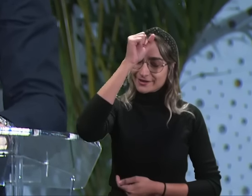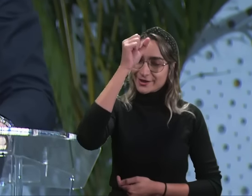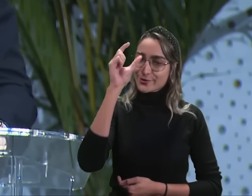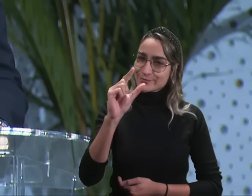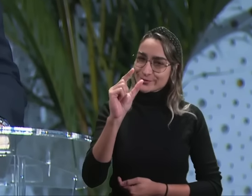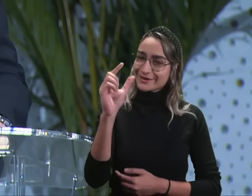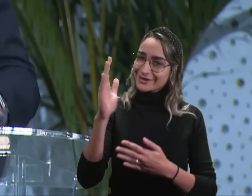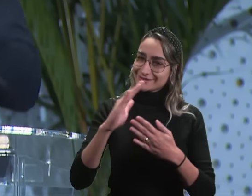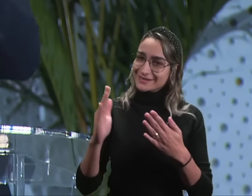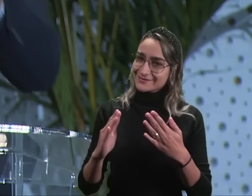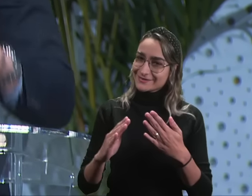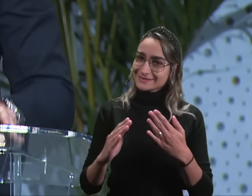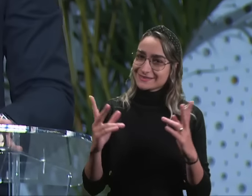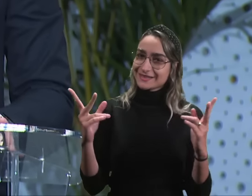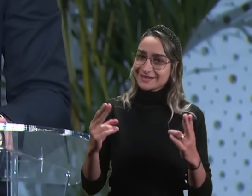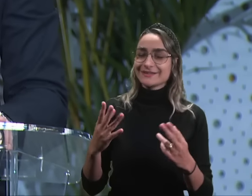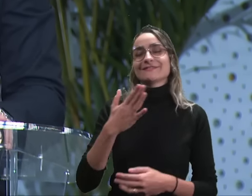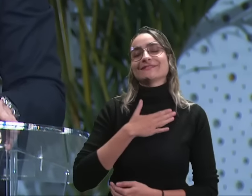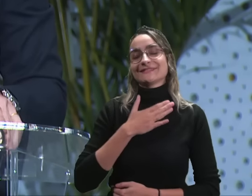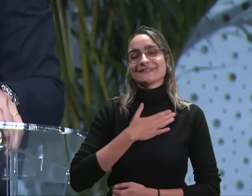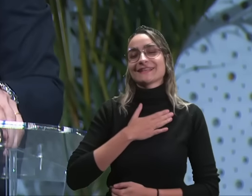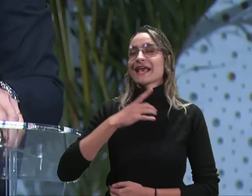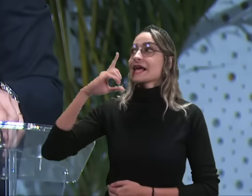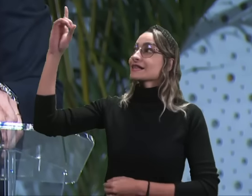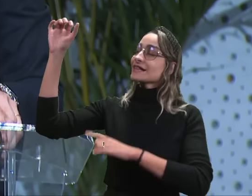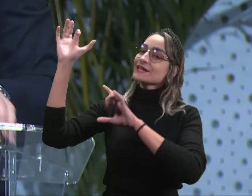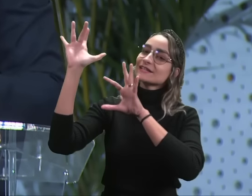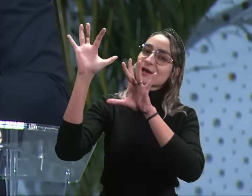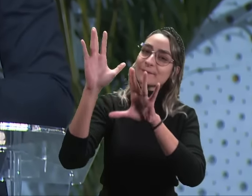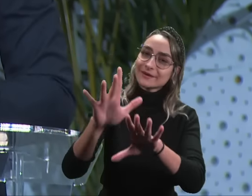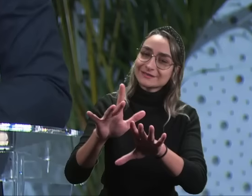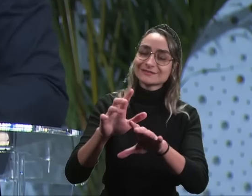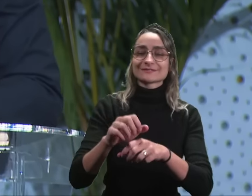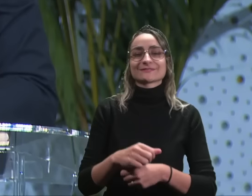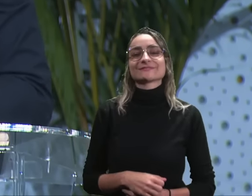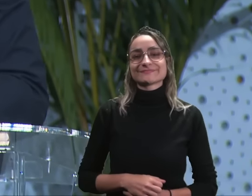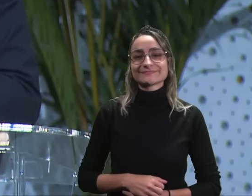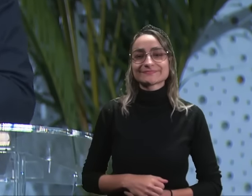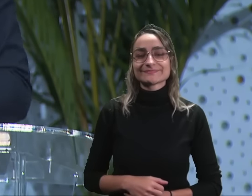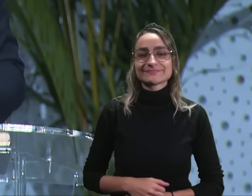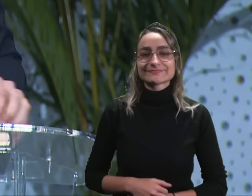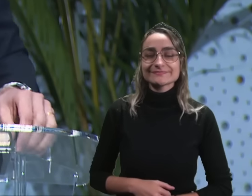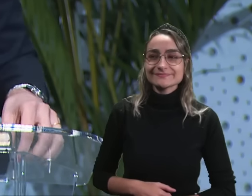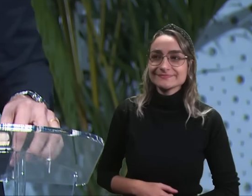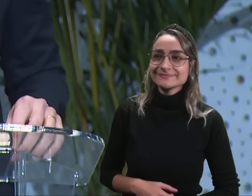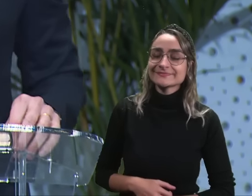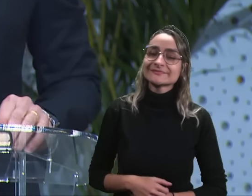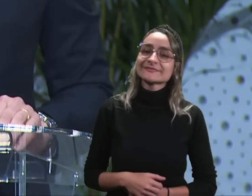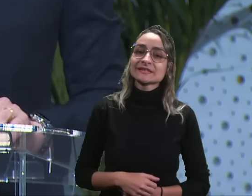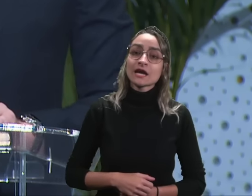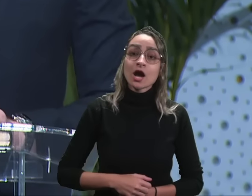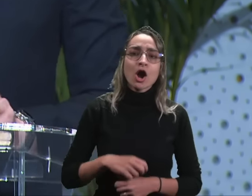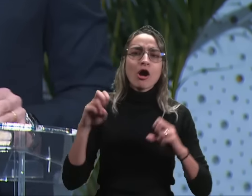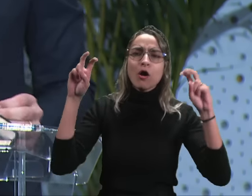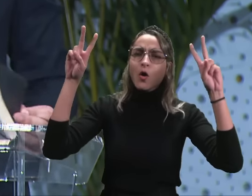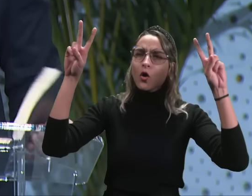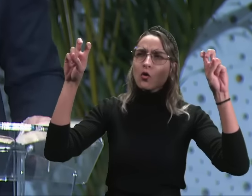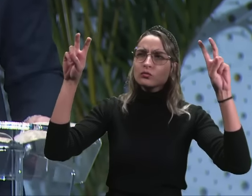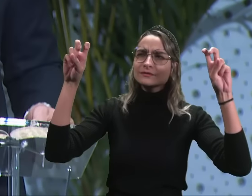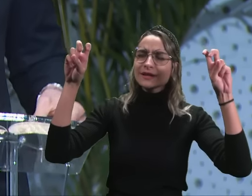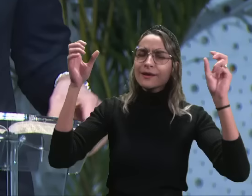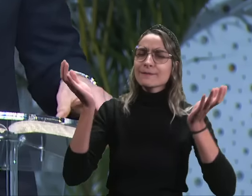eu Deus abençoe a todos nós amém queridos o tema de hoje tem